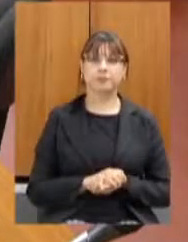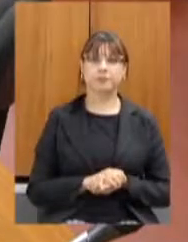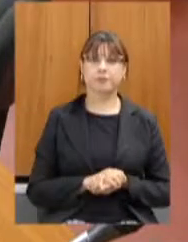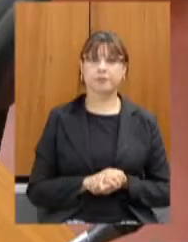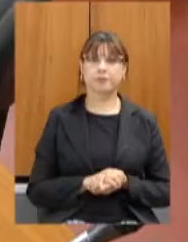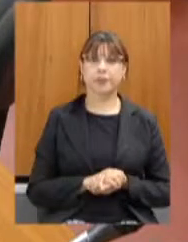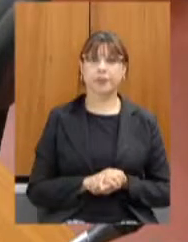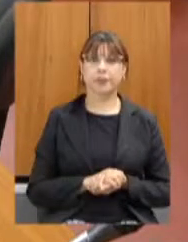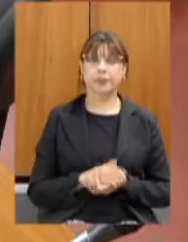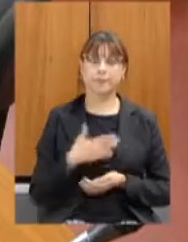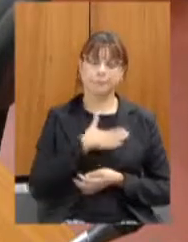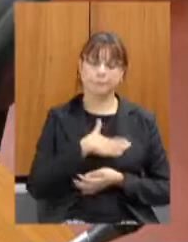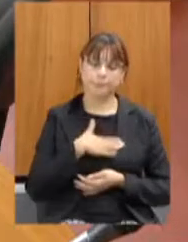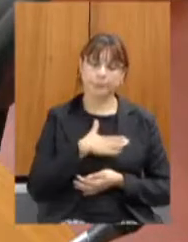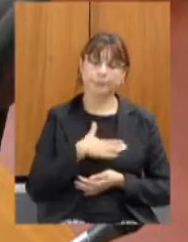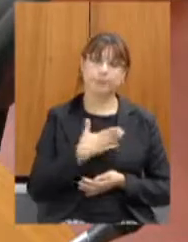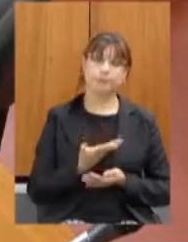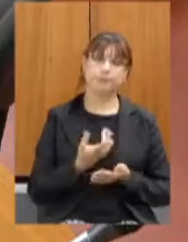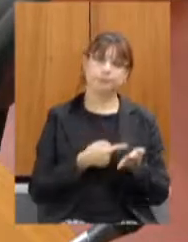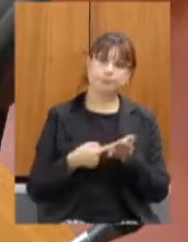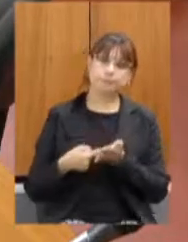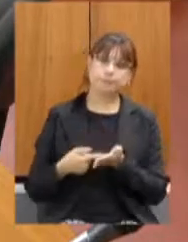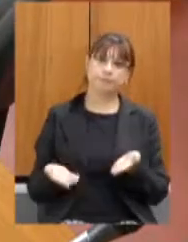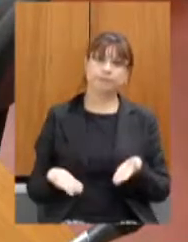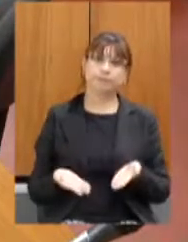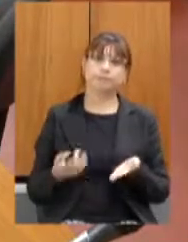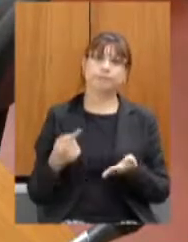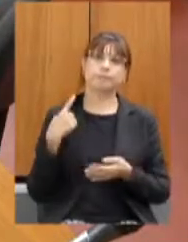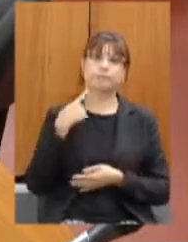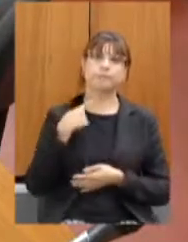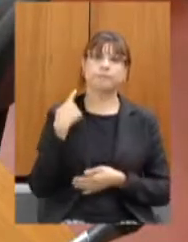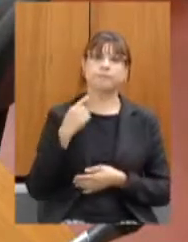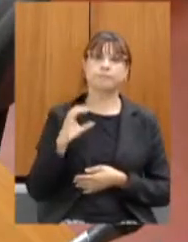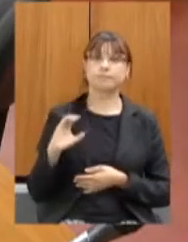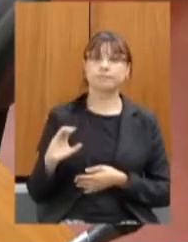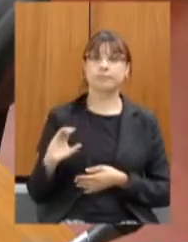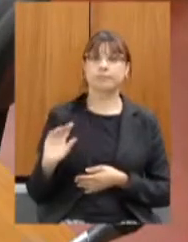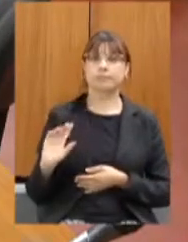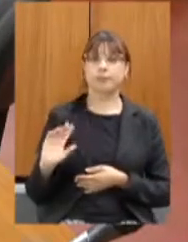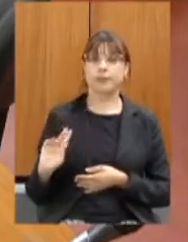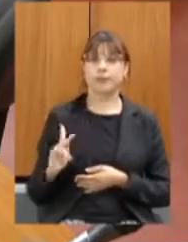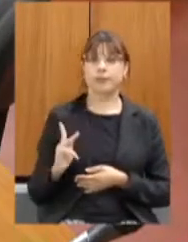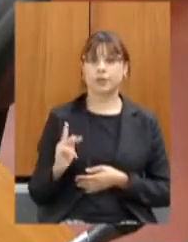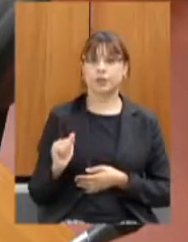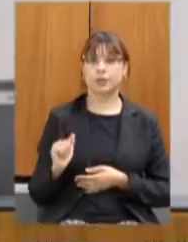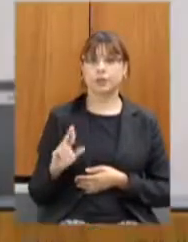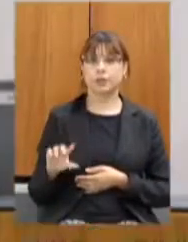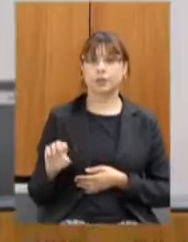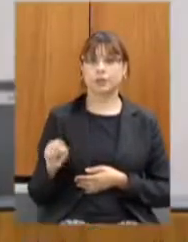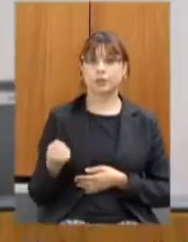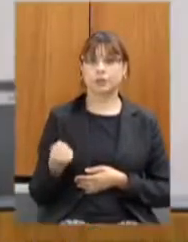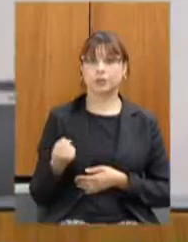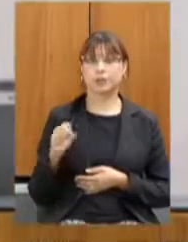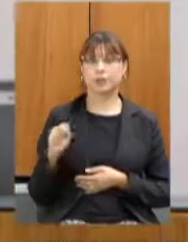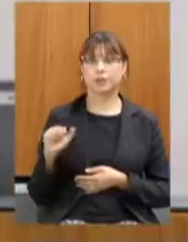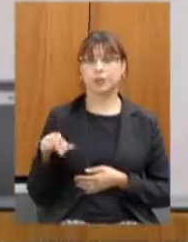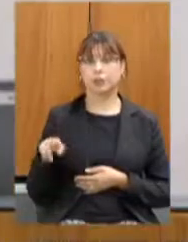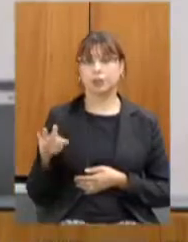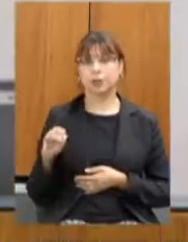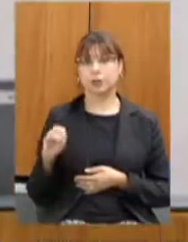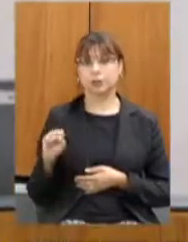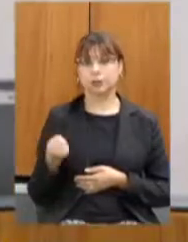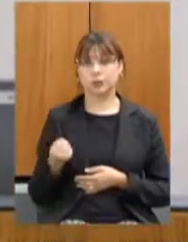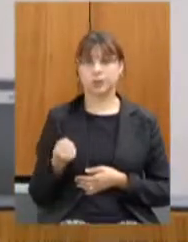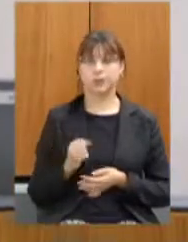com prazer o nosso convidamos o deputado Chaves Santos para fazer o seu questionamento